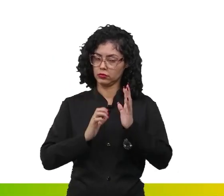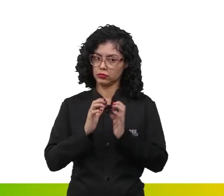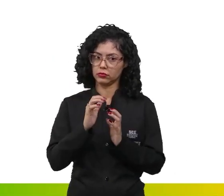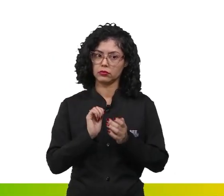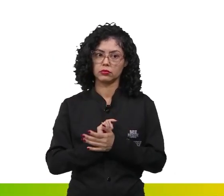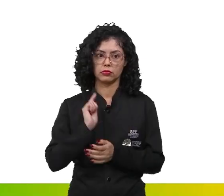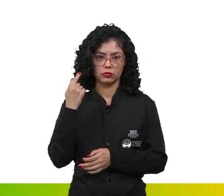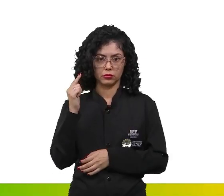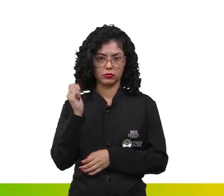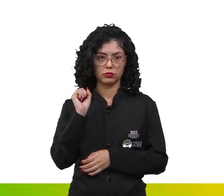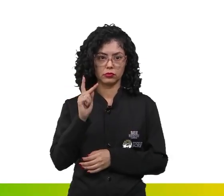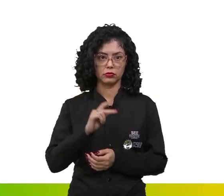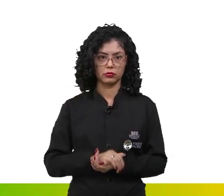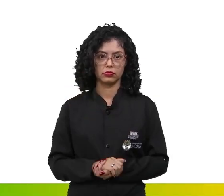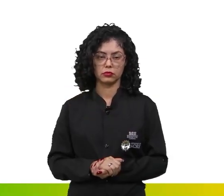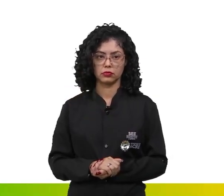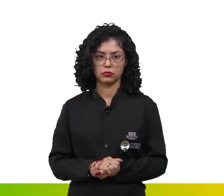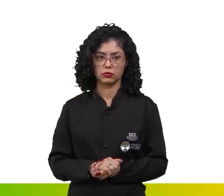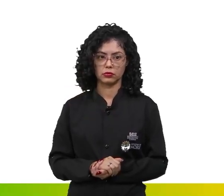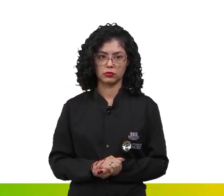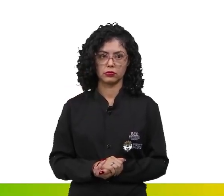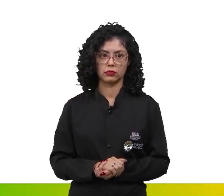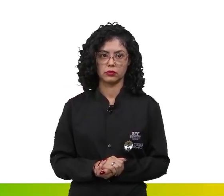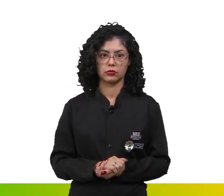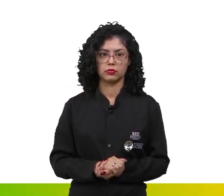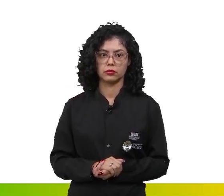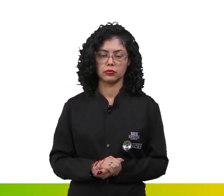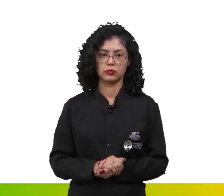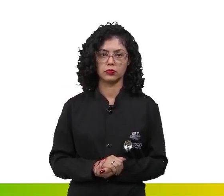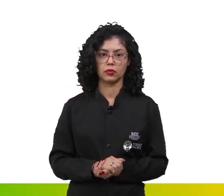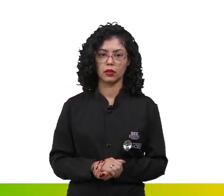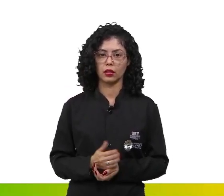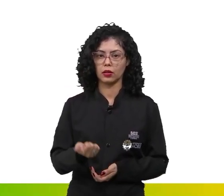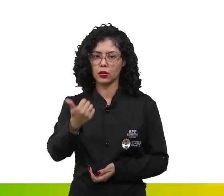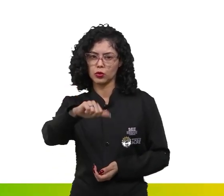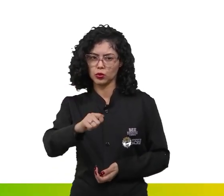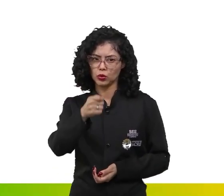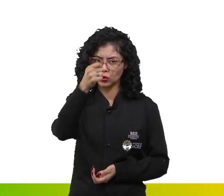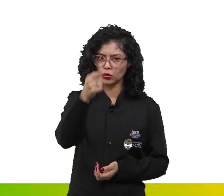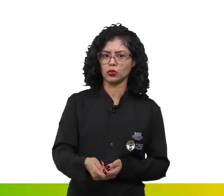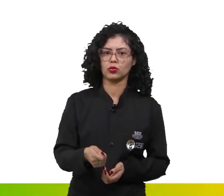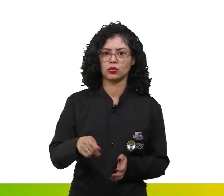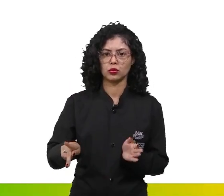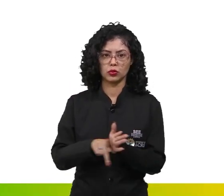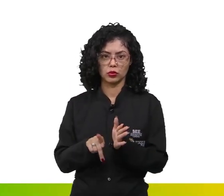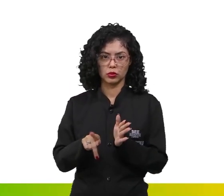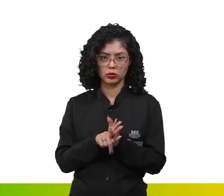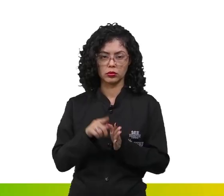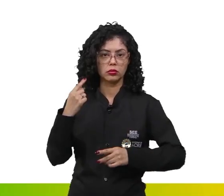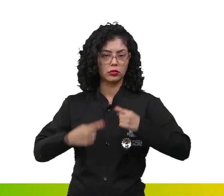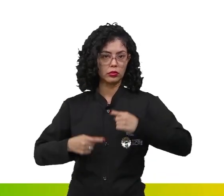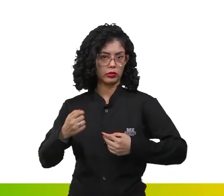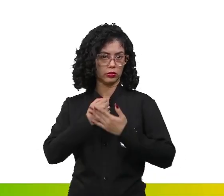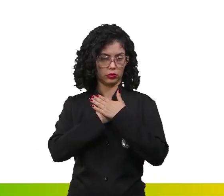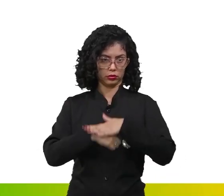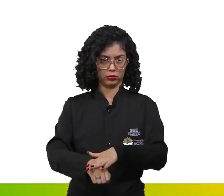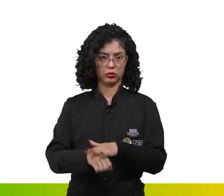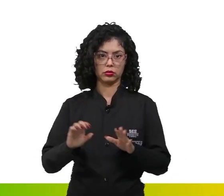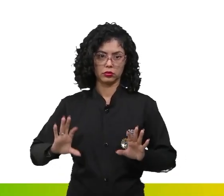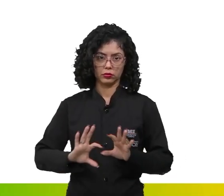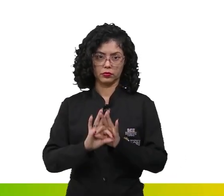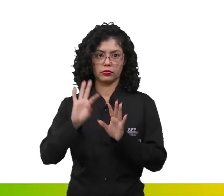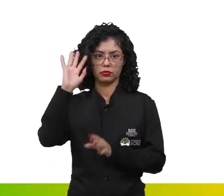confunde geograficamente. A questão de número 2 diz o seguinte: a repercussão negativa do regime político